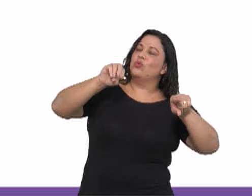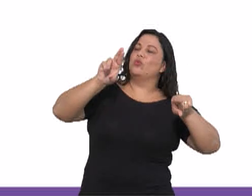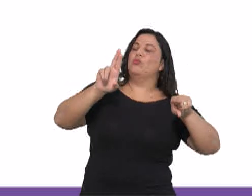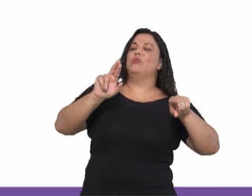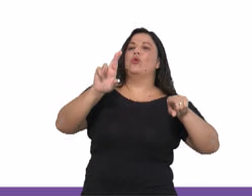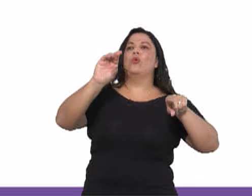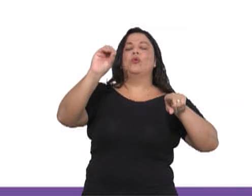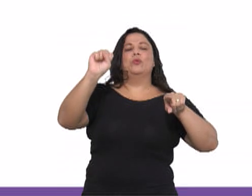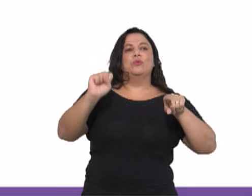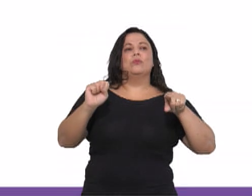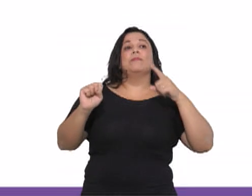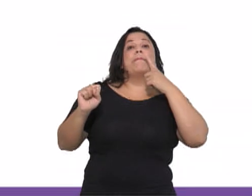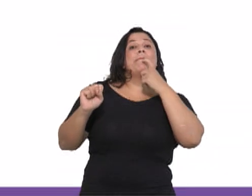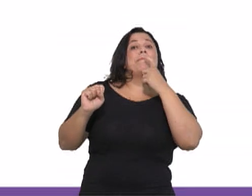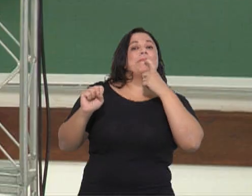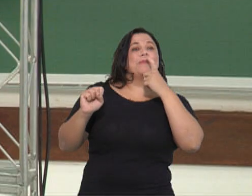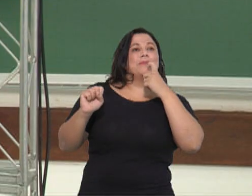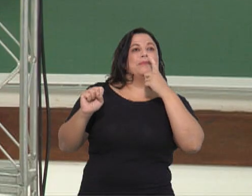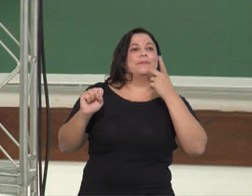ilustração do slide.